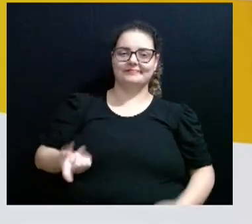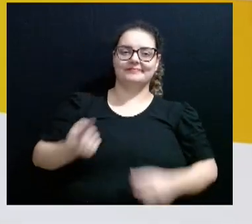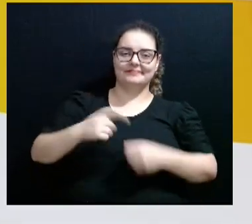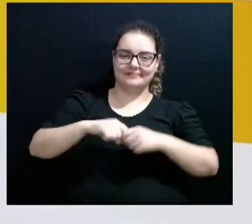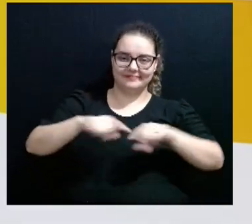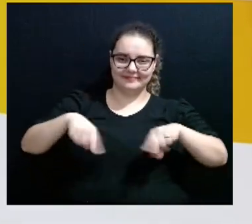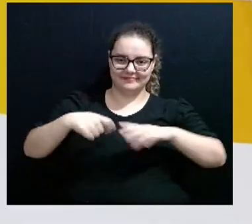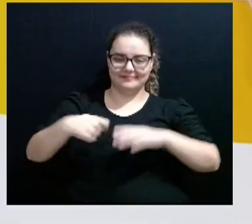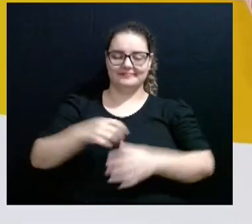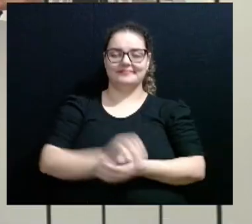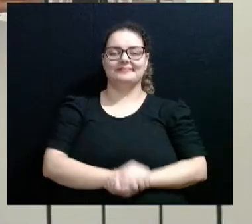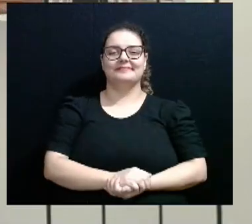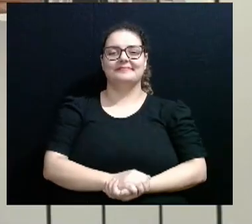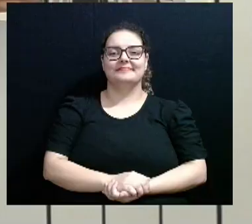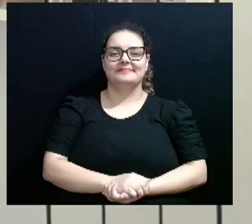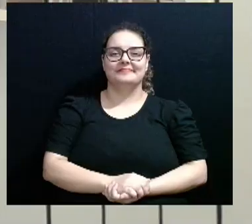estúdio.